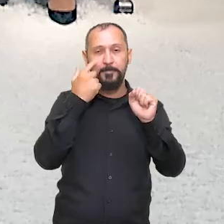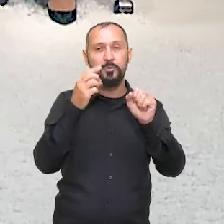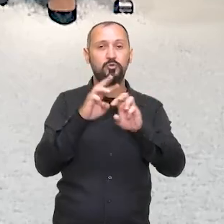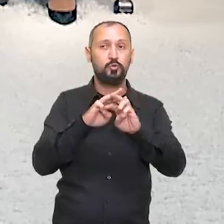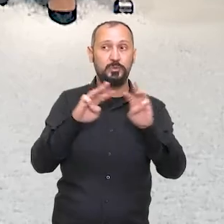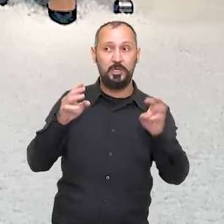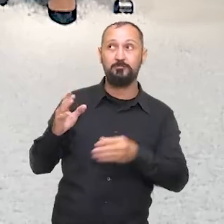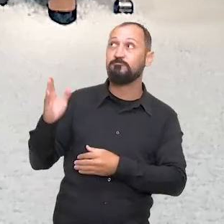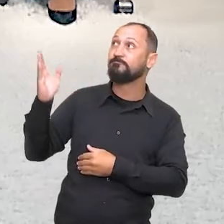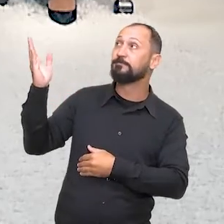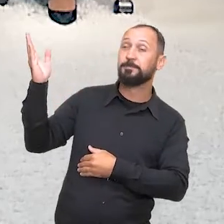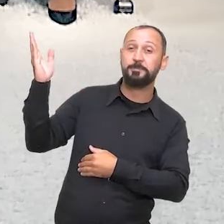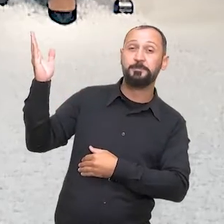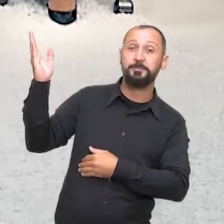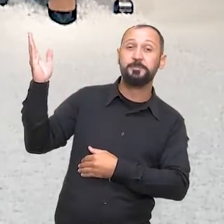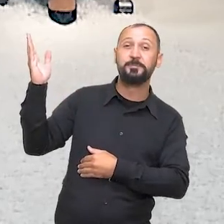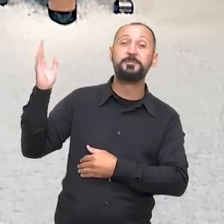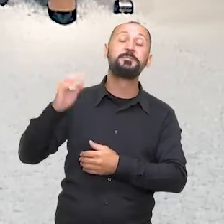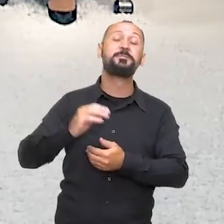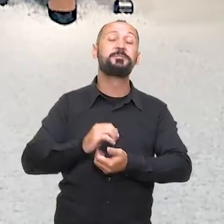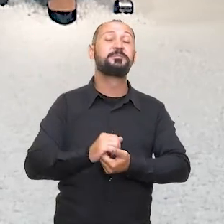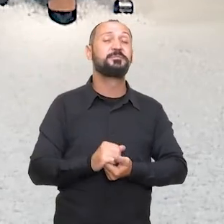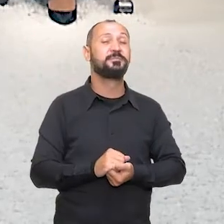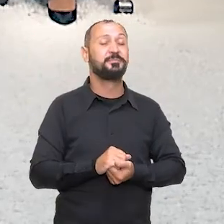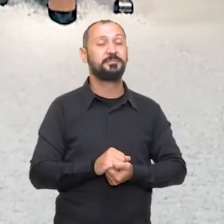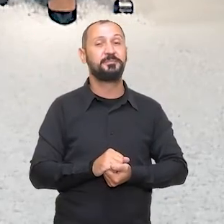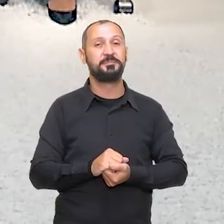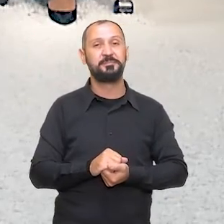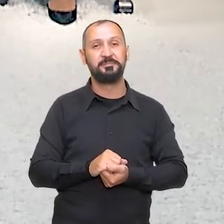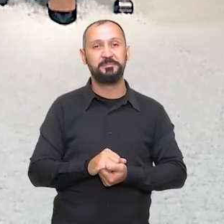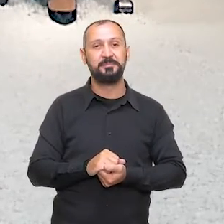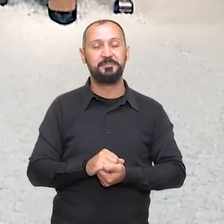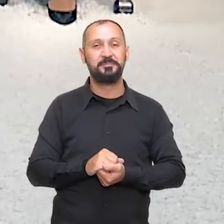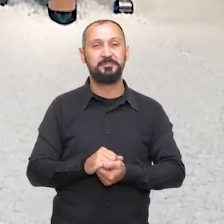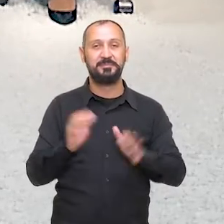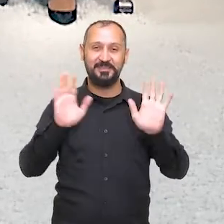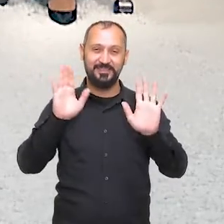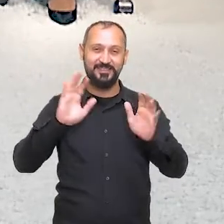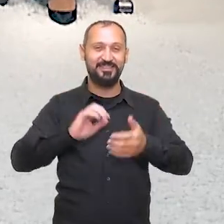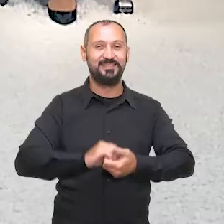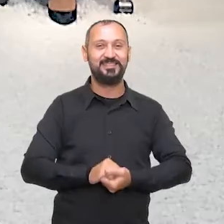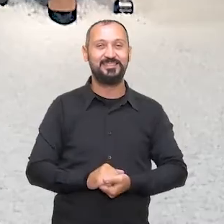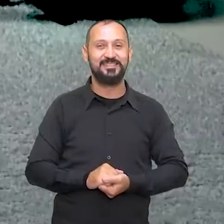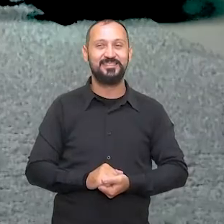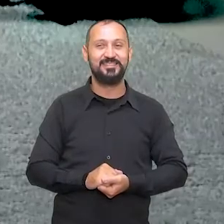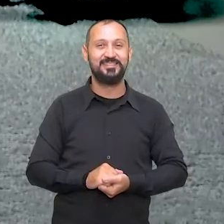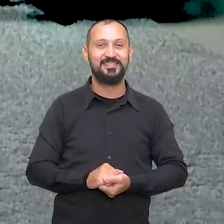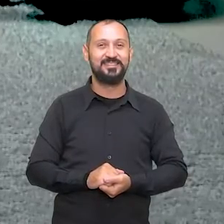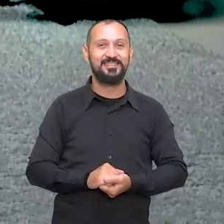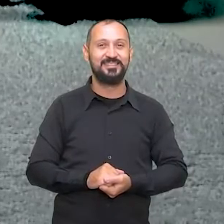acessar o nosso site oabms.org.br. Até breve!